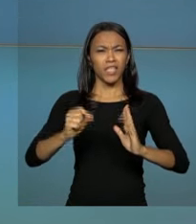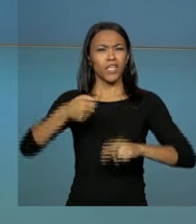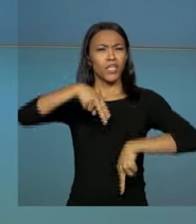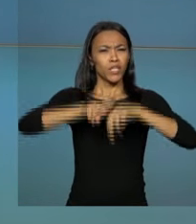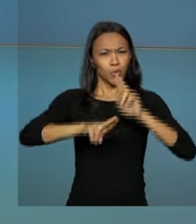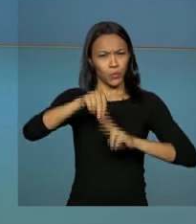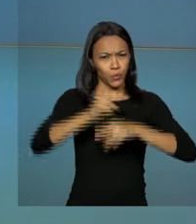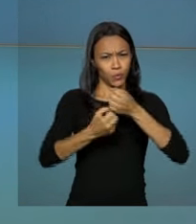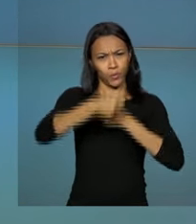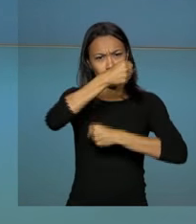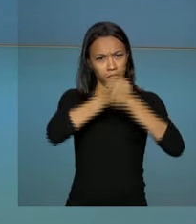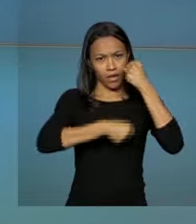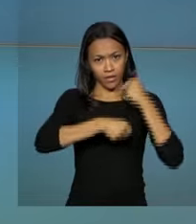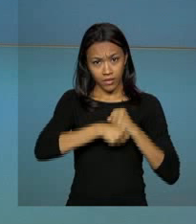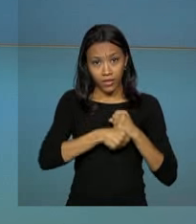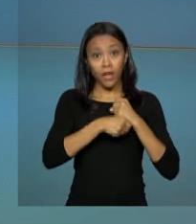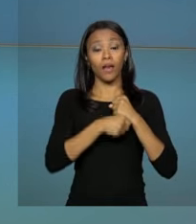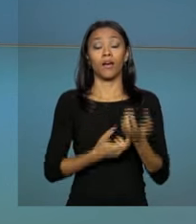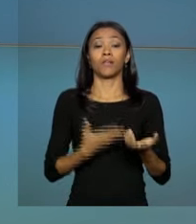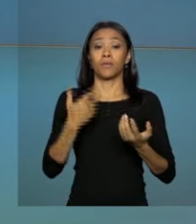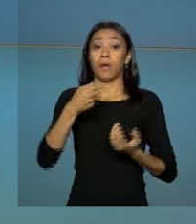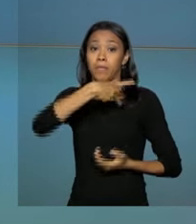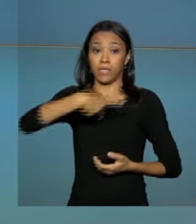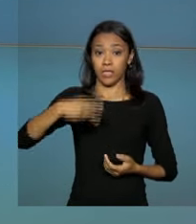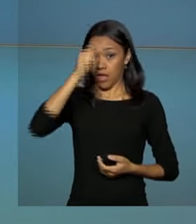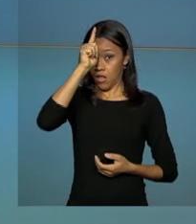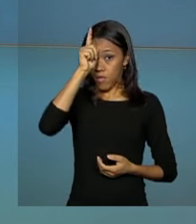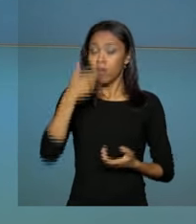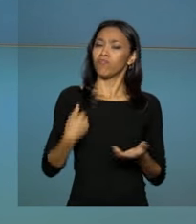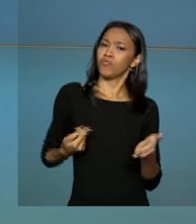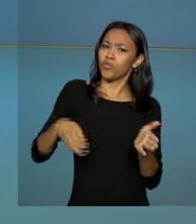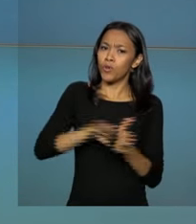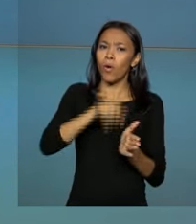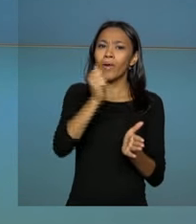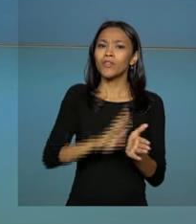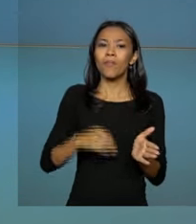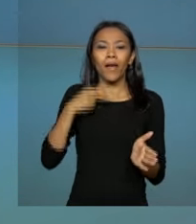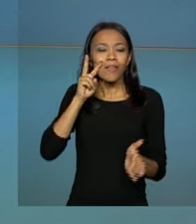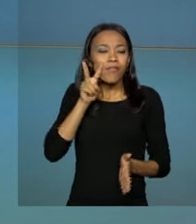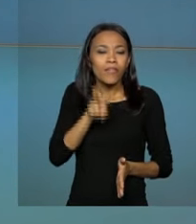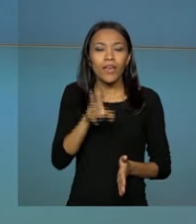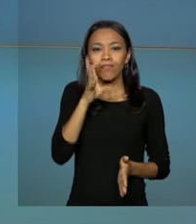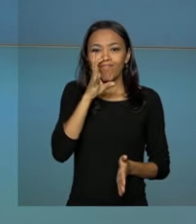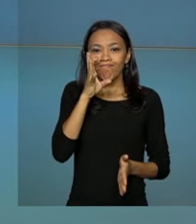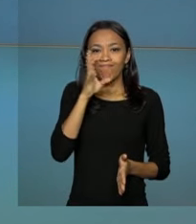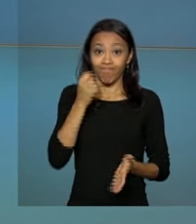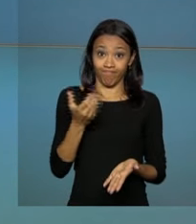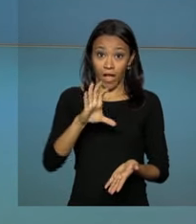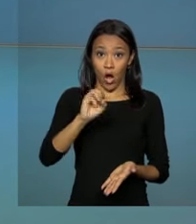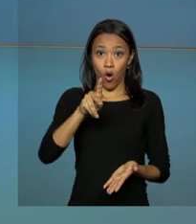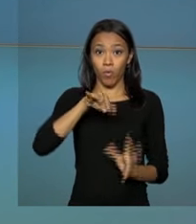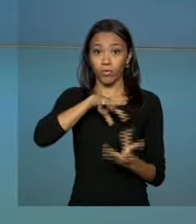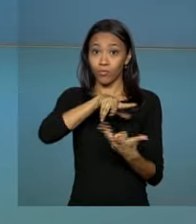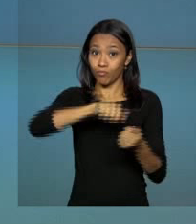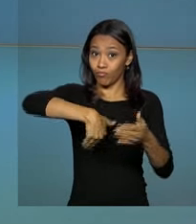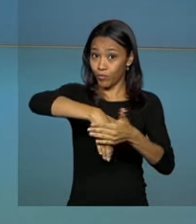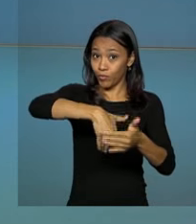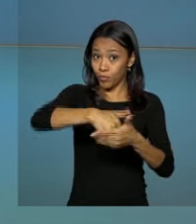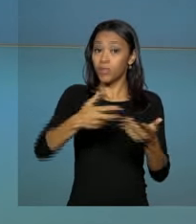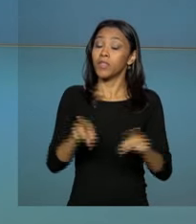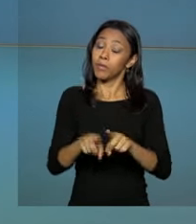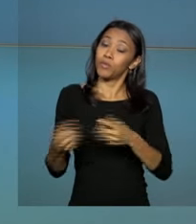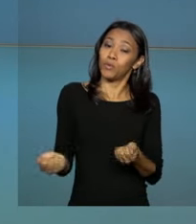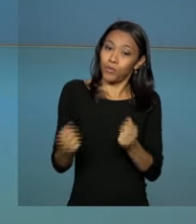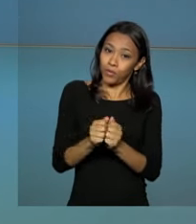do ano passado, a chanceler Angela Merkel esteve aqui no Brasil para acompanhar a Copa do Mundo. E na ocasião, ela foi recebida também pela